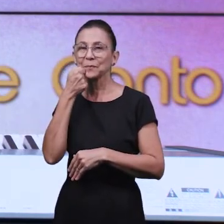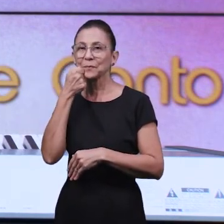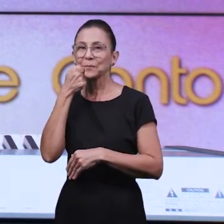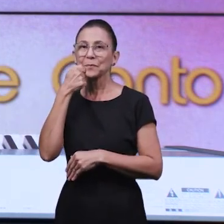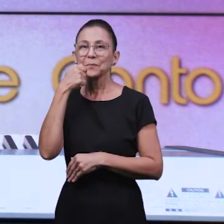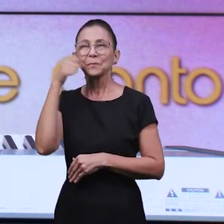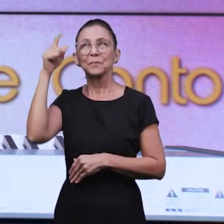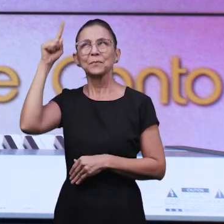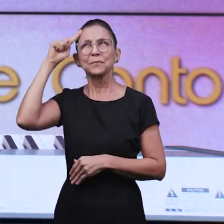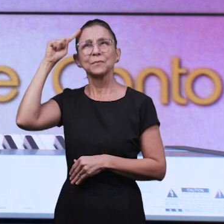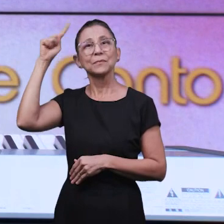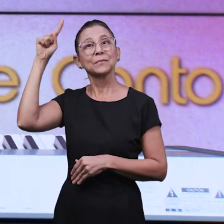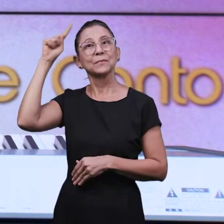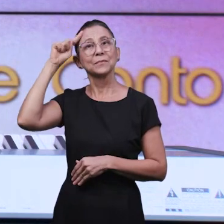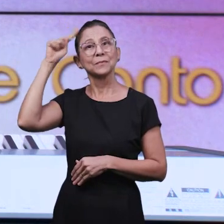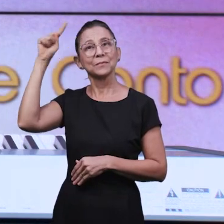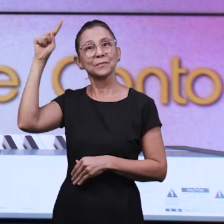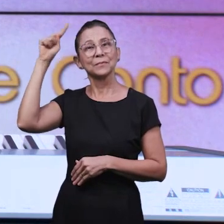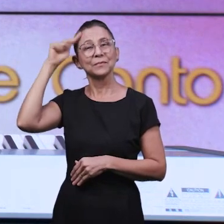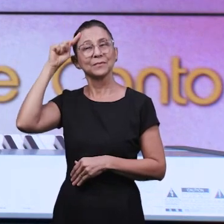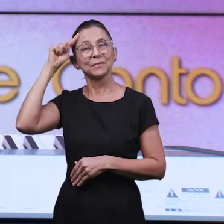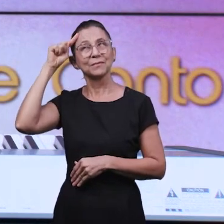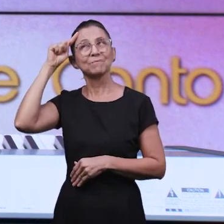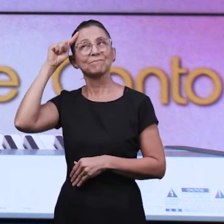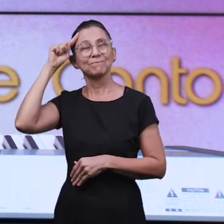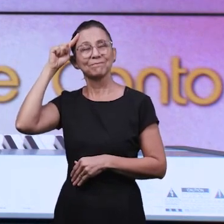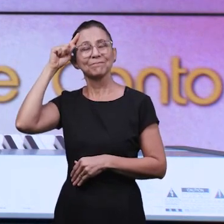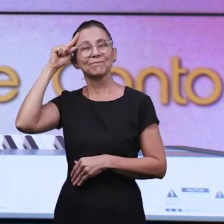o pão